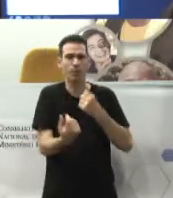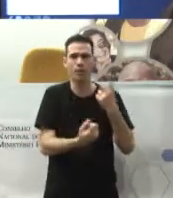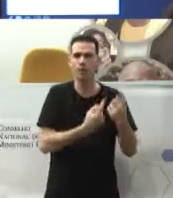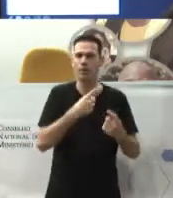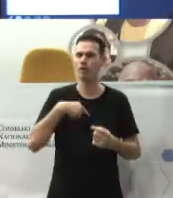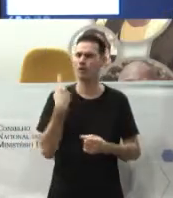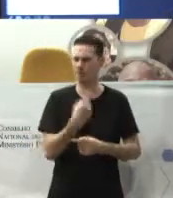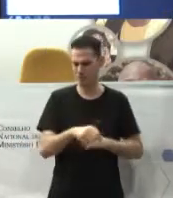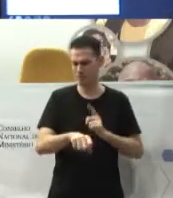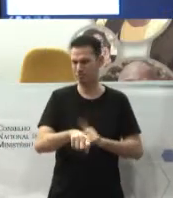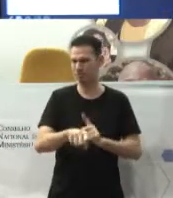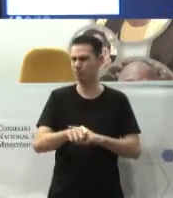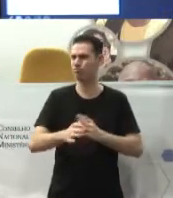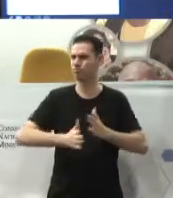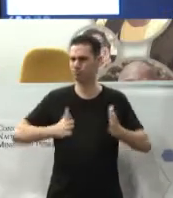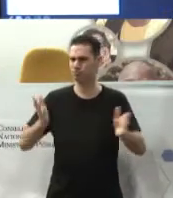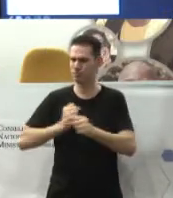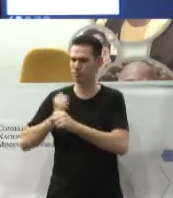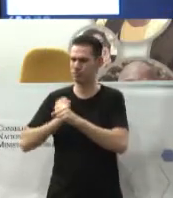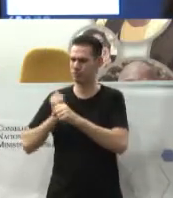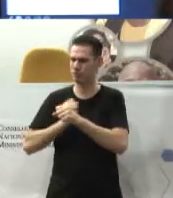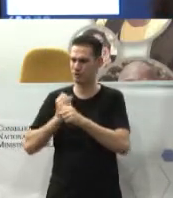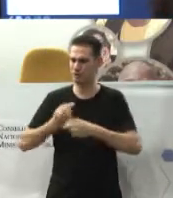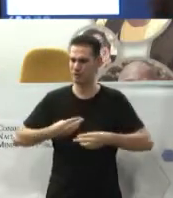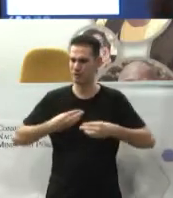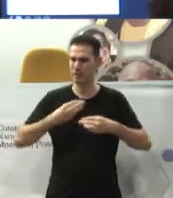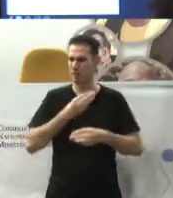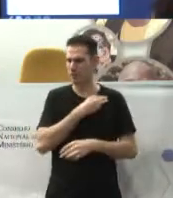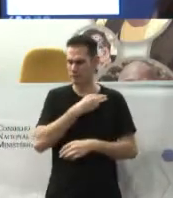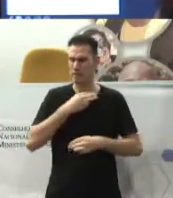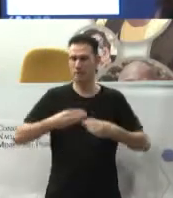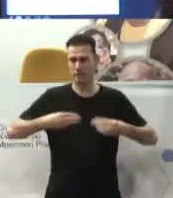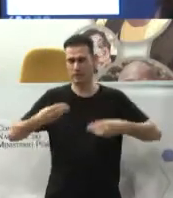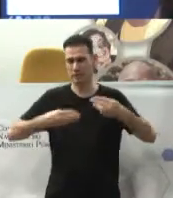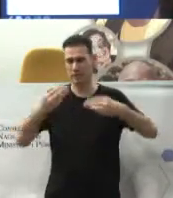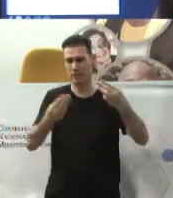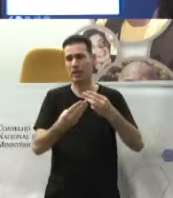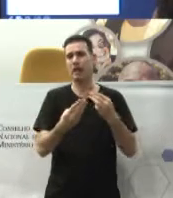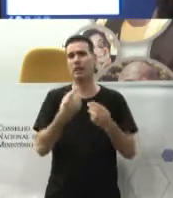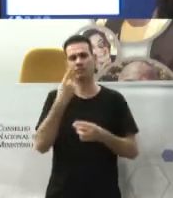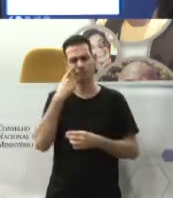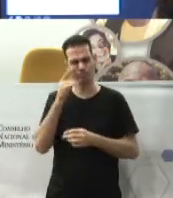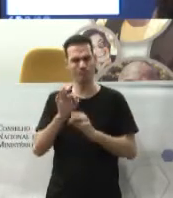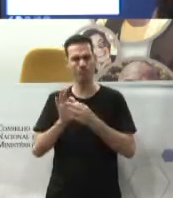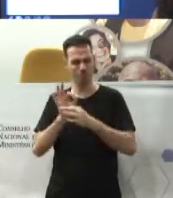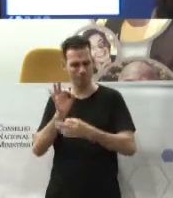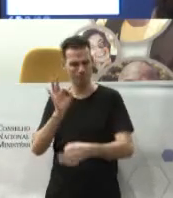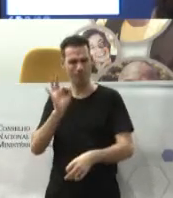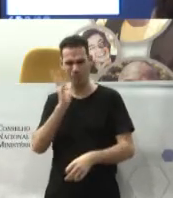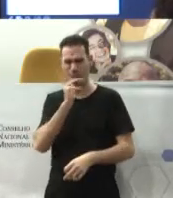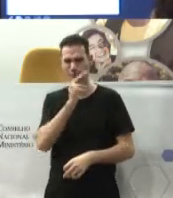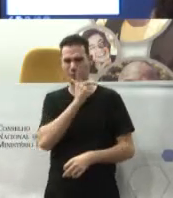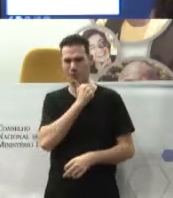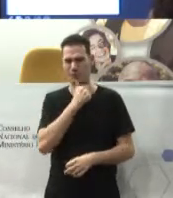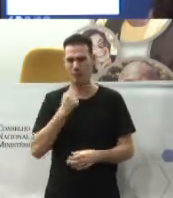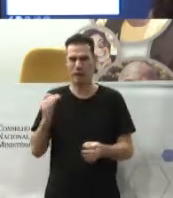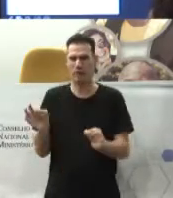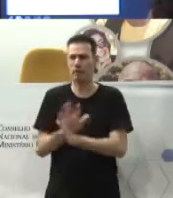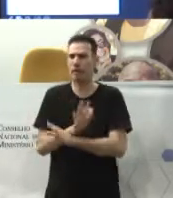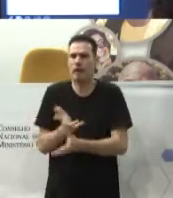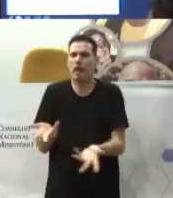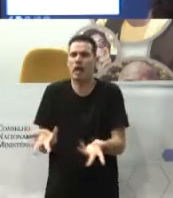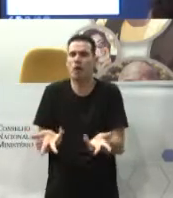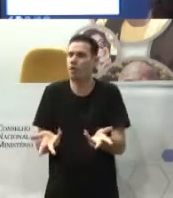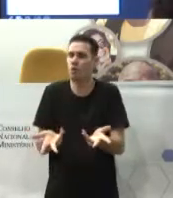longo prazo. Nós temos uma política ministerial, a defesa do Ministério Público por Direitos é uma defesa de longo prazo. Não pode acabar agora, tem